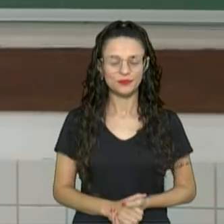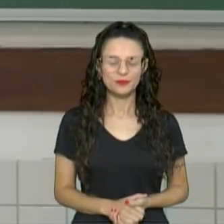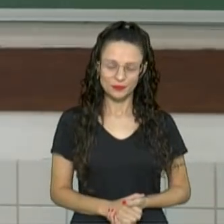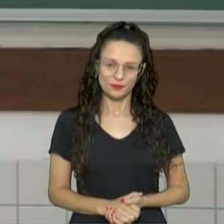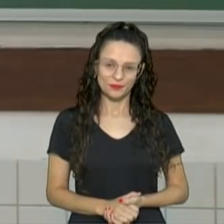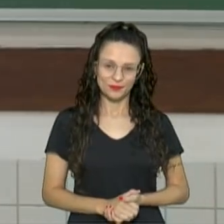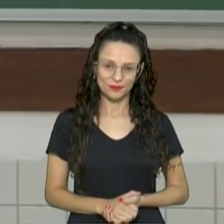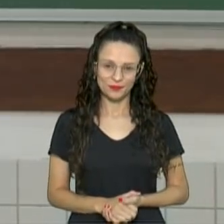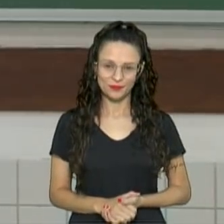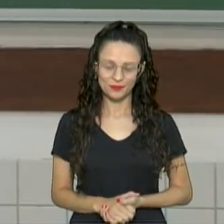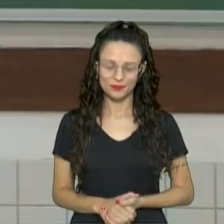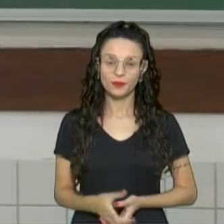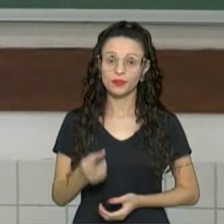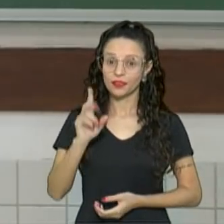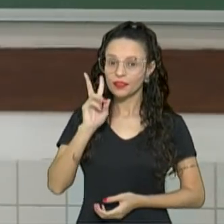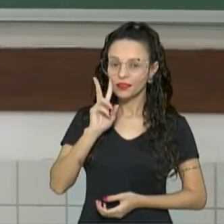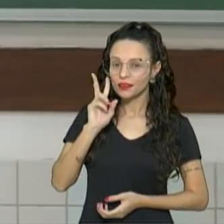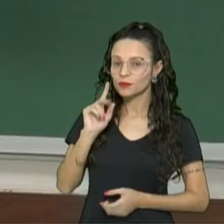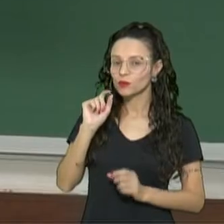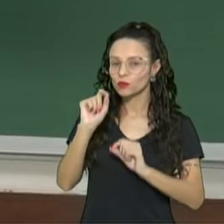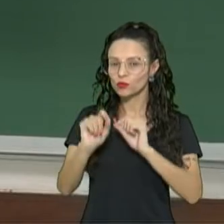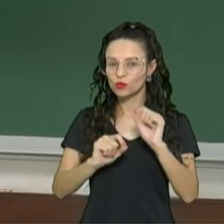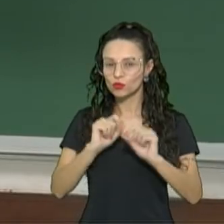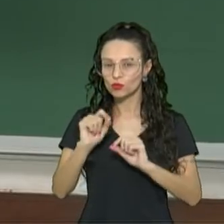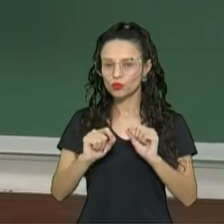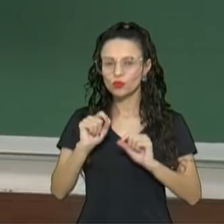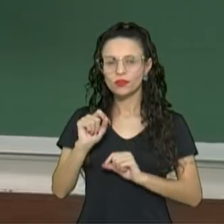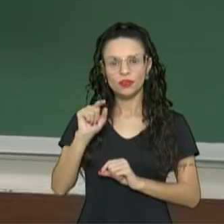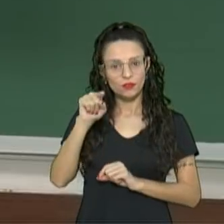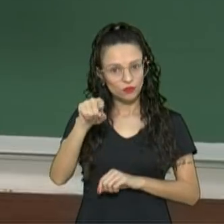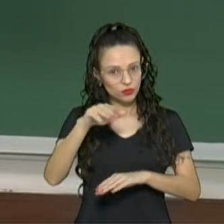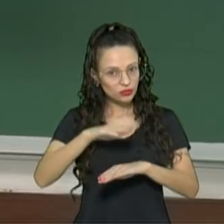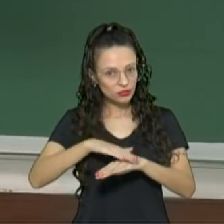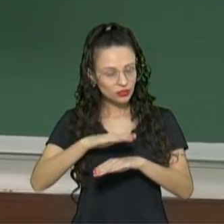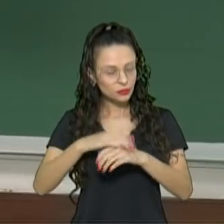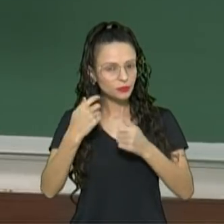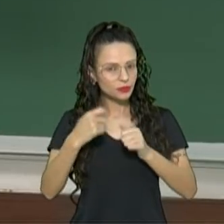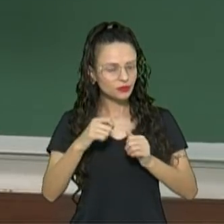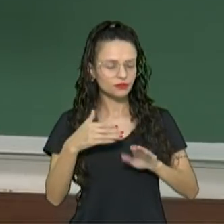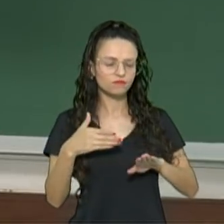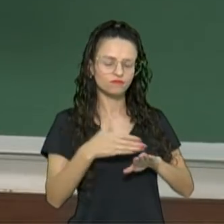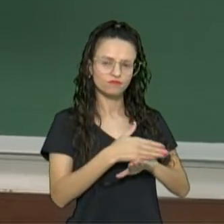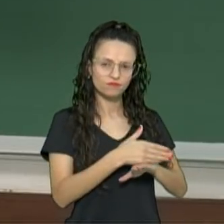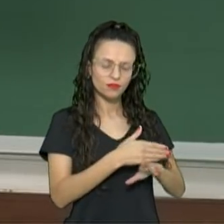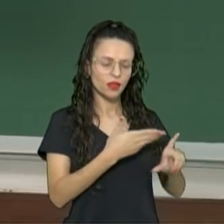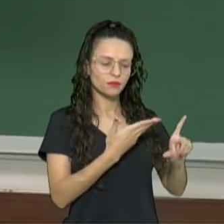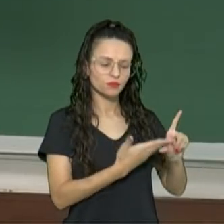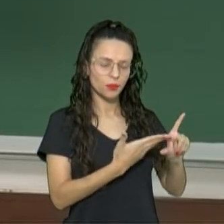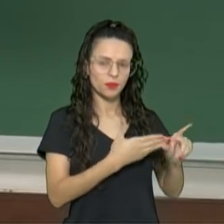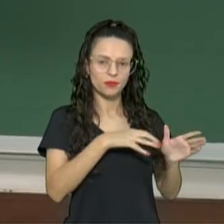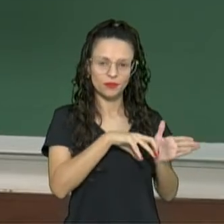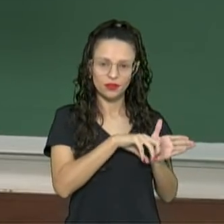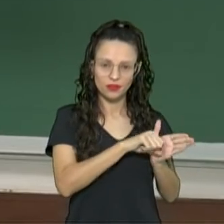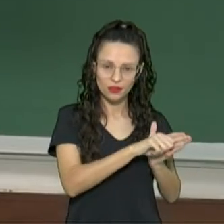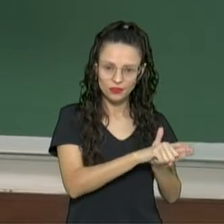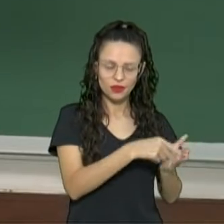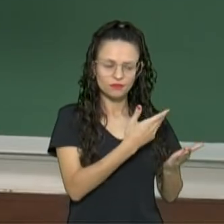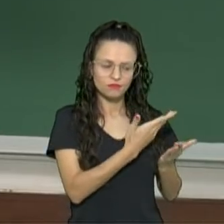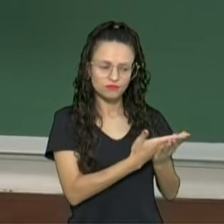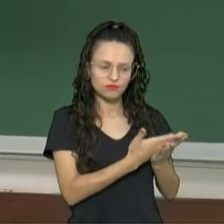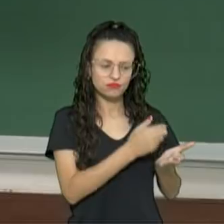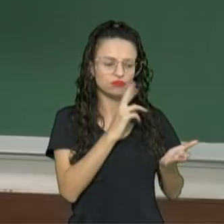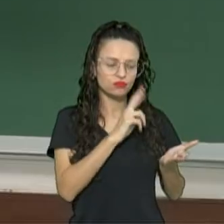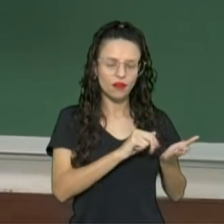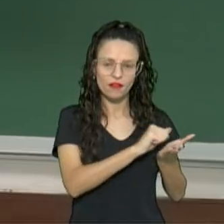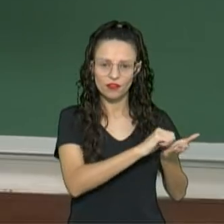Então, lembrando, Classroom, fazer as atividades obrigatórias, valendo presença e conhecimento. E